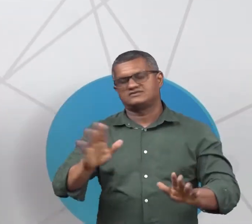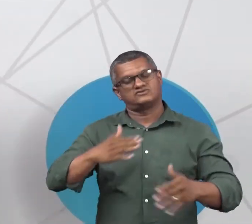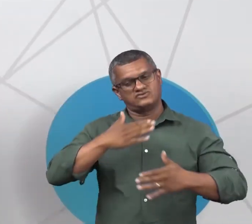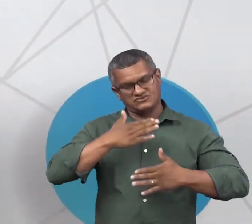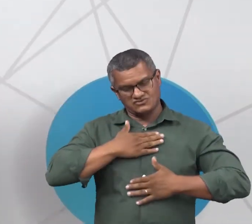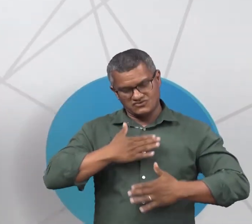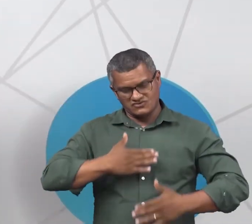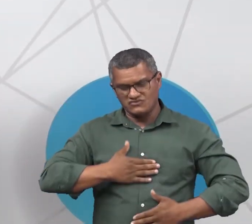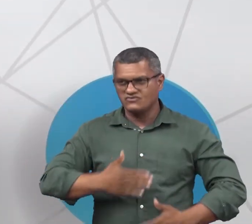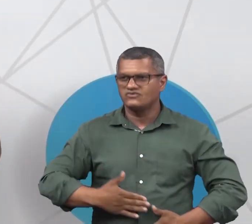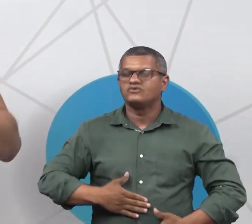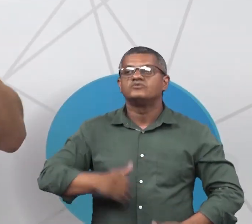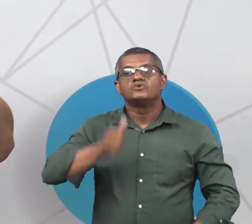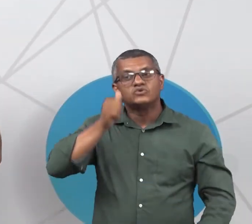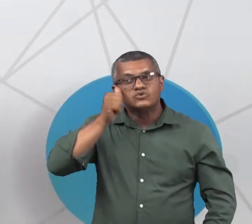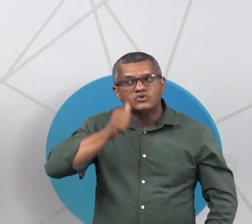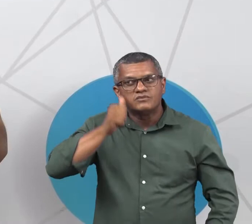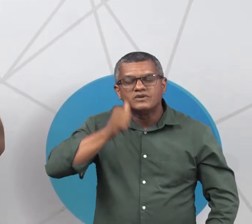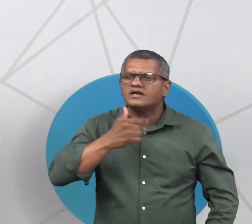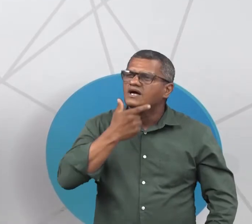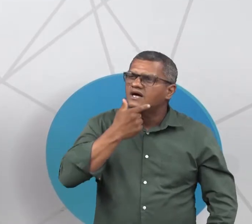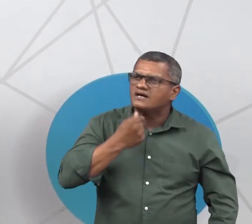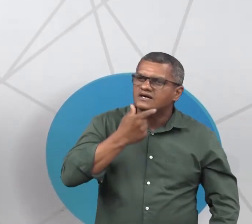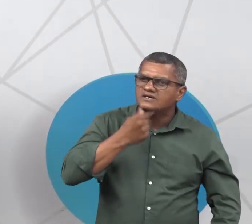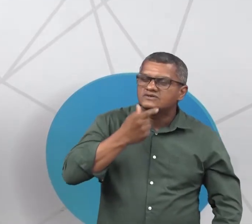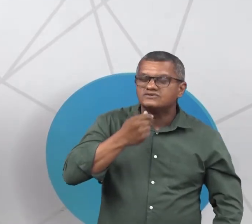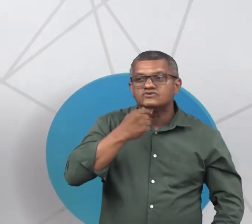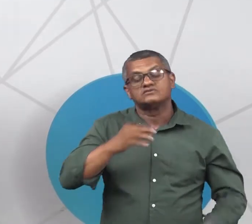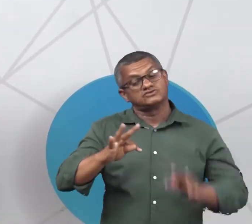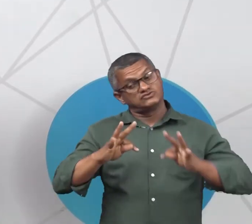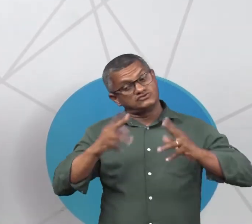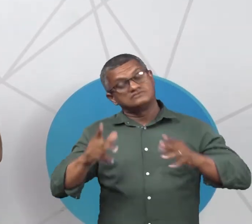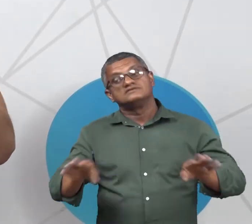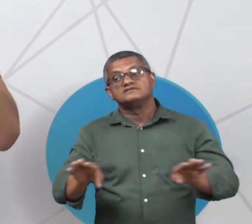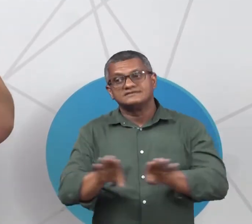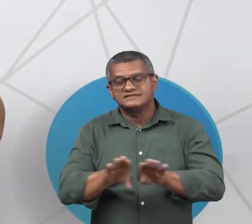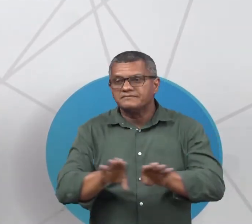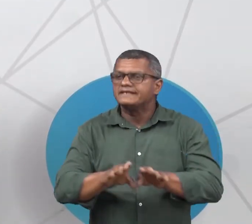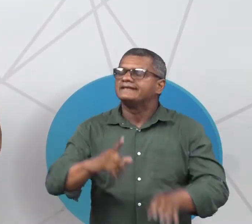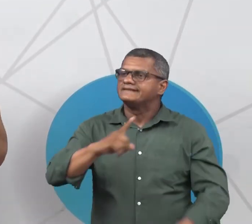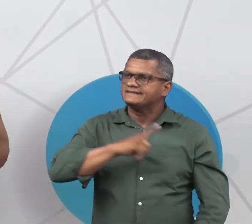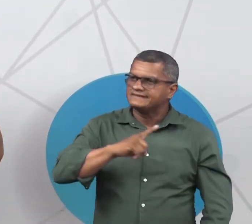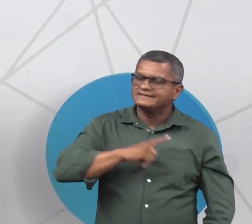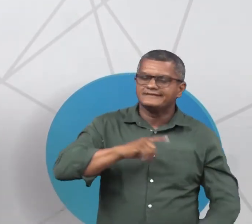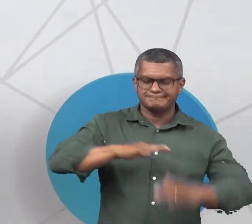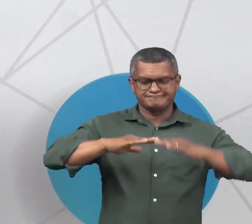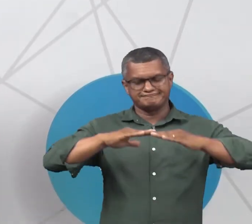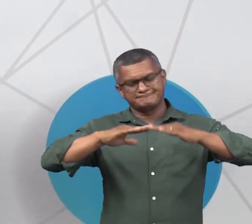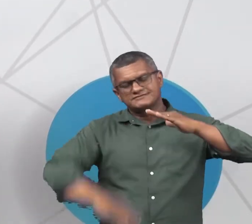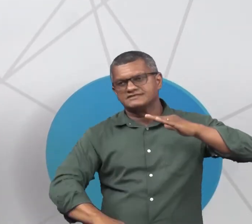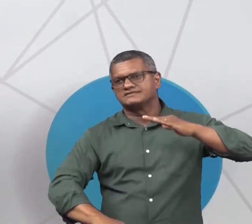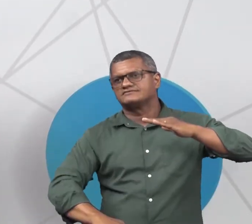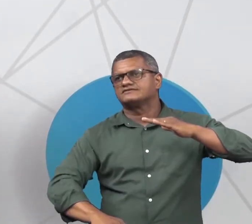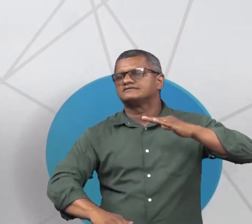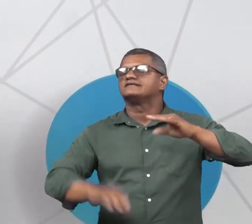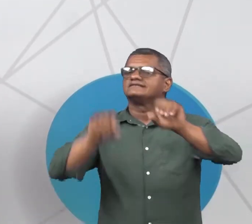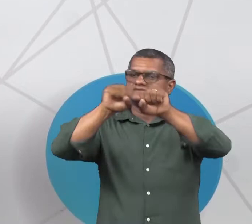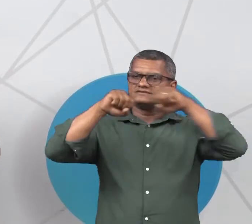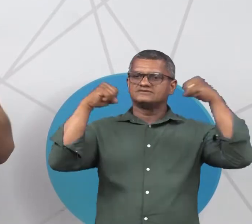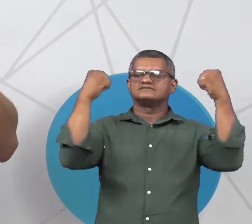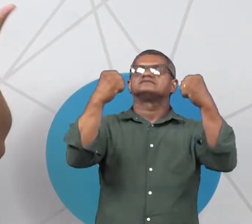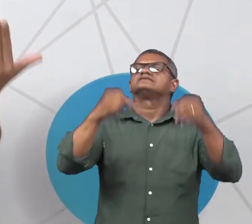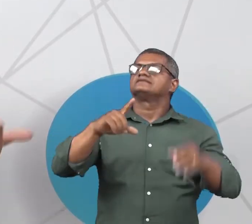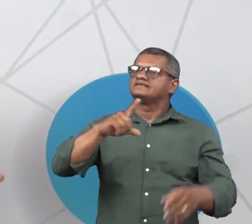do homem e da mulher. Tudo isso também acarreta uma forte desigualdade que existe na